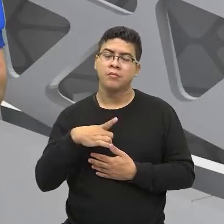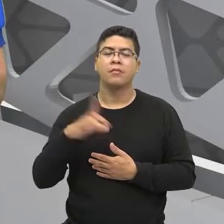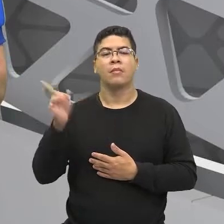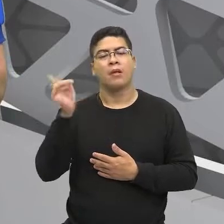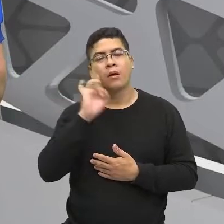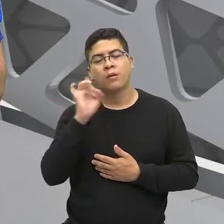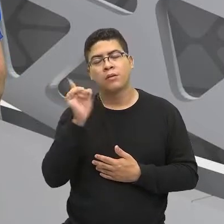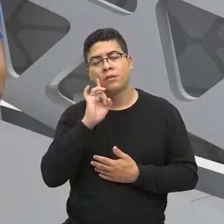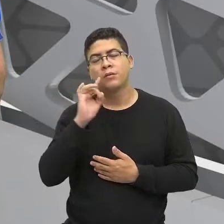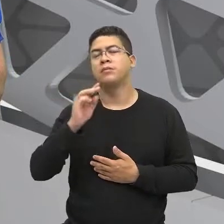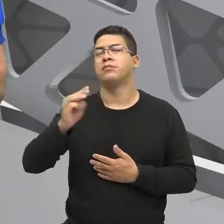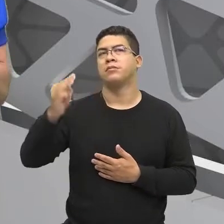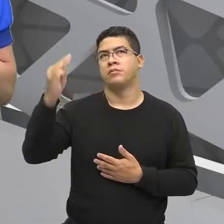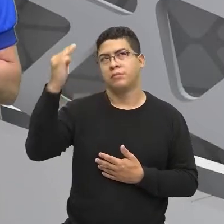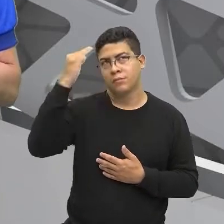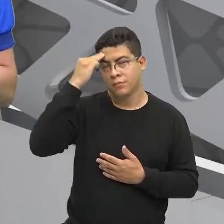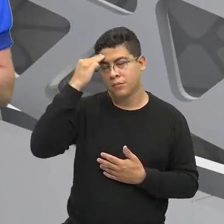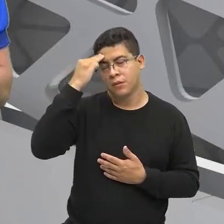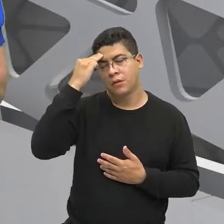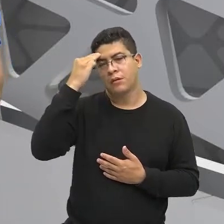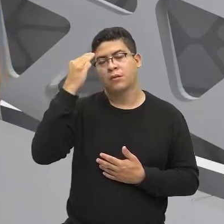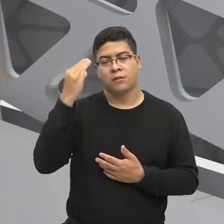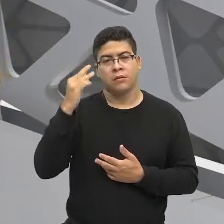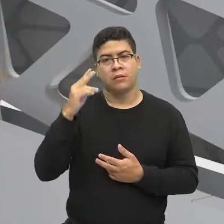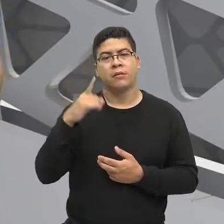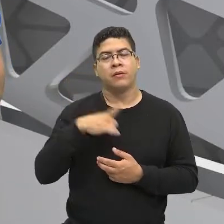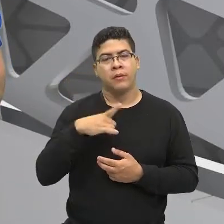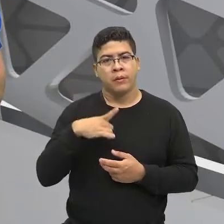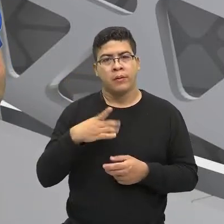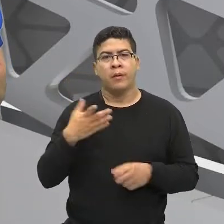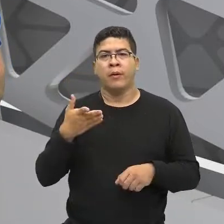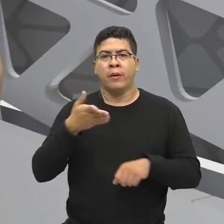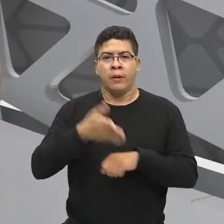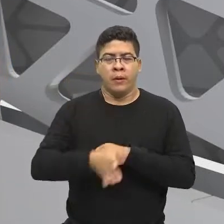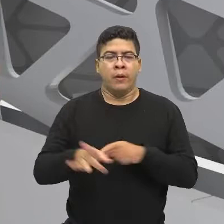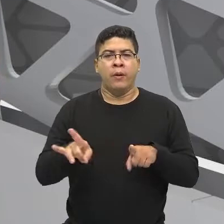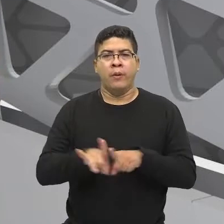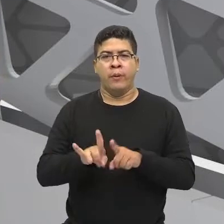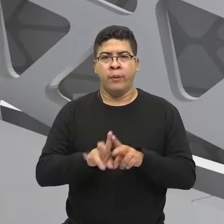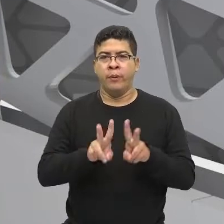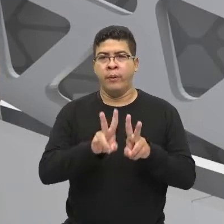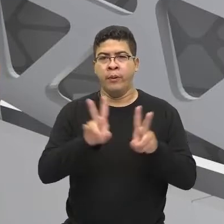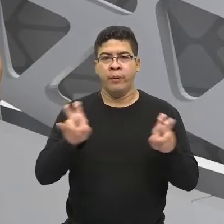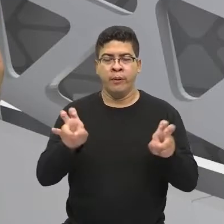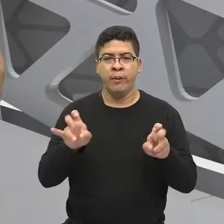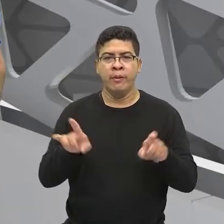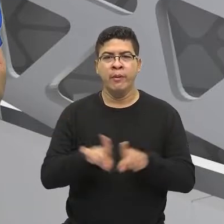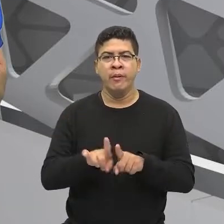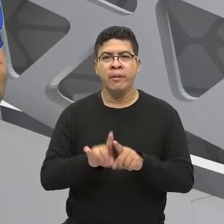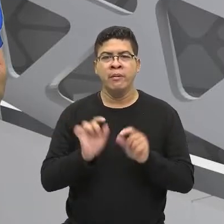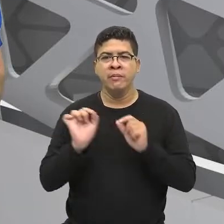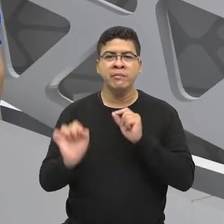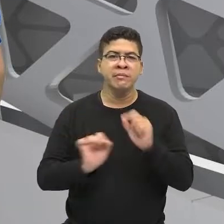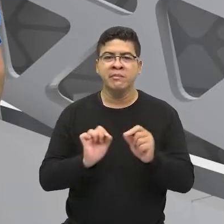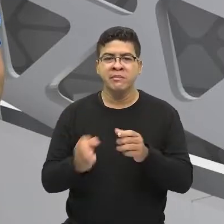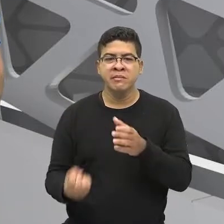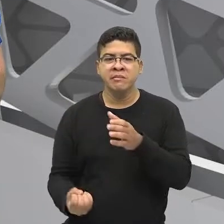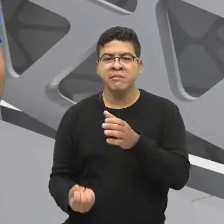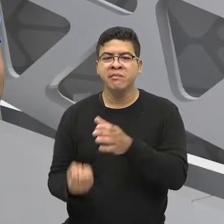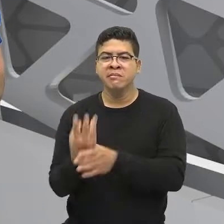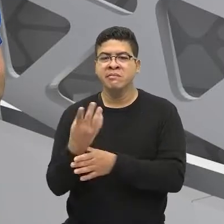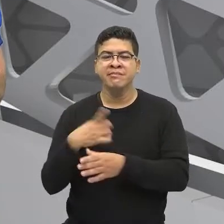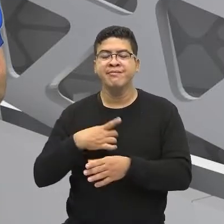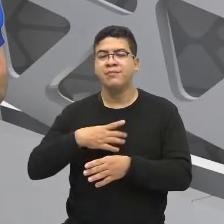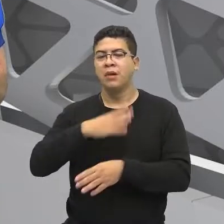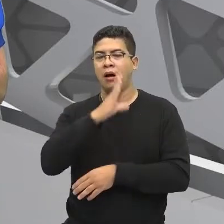cotidiano, de memórias, né, que ele trata muito dessa temática. Então, criou-me desde o